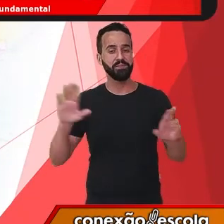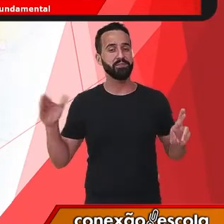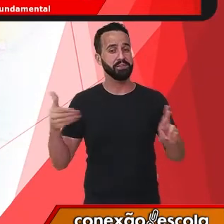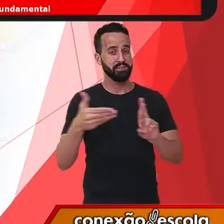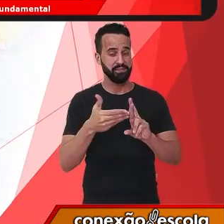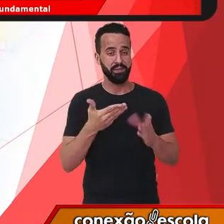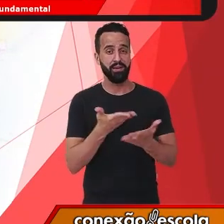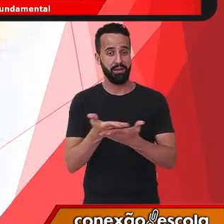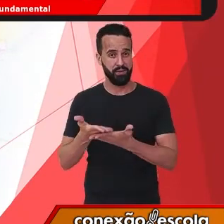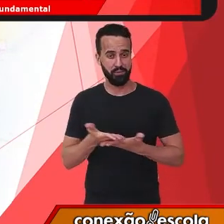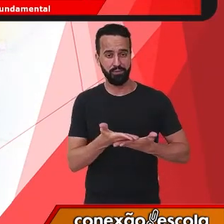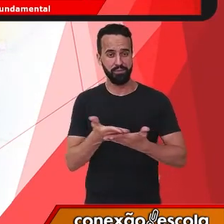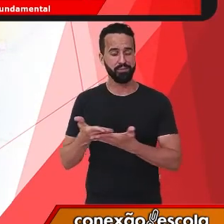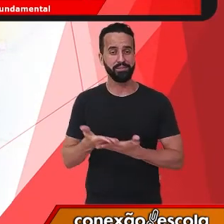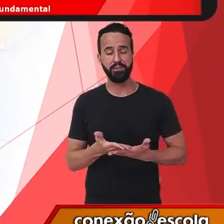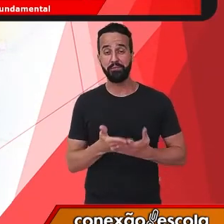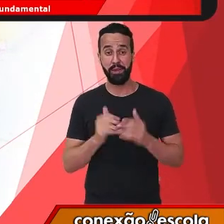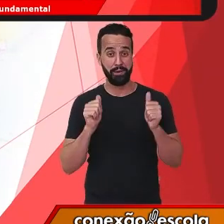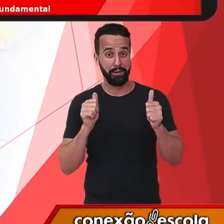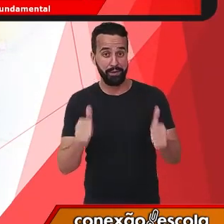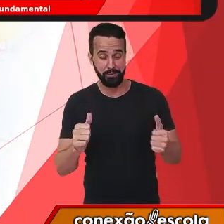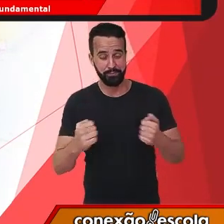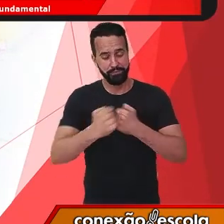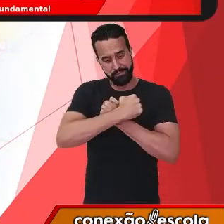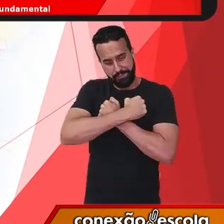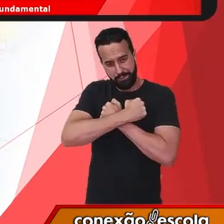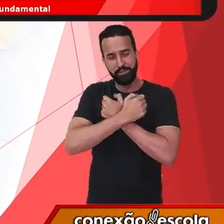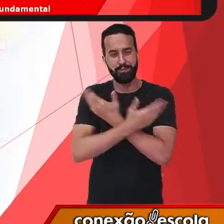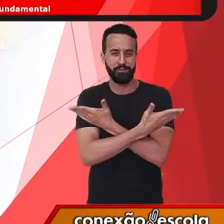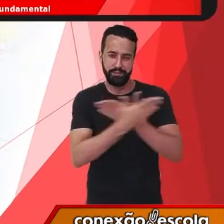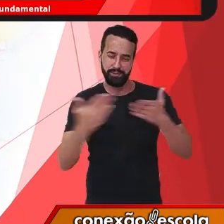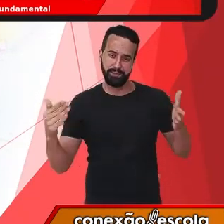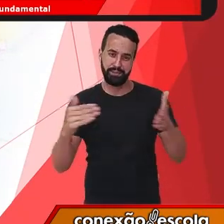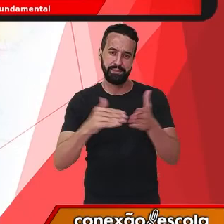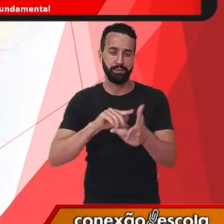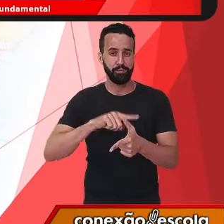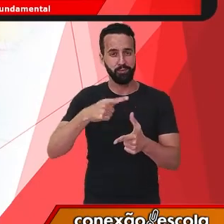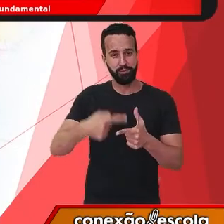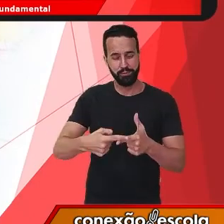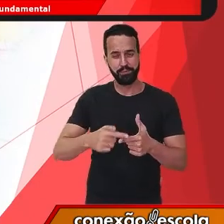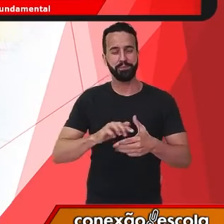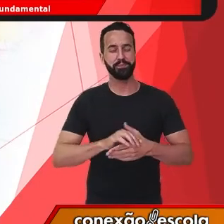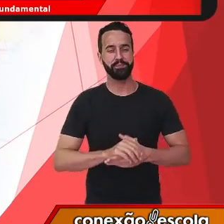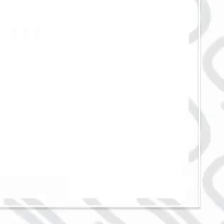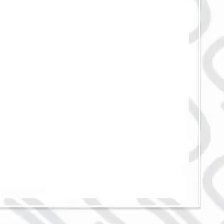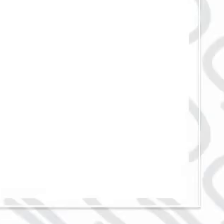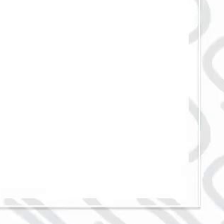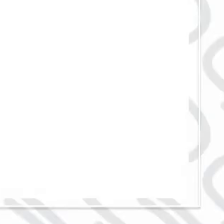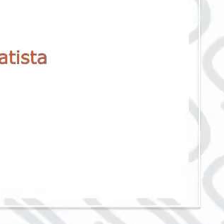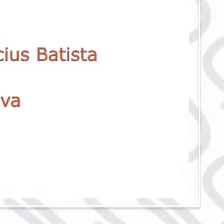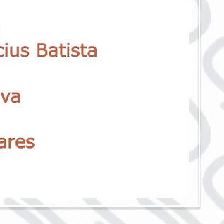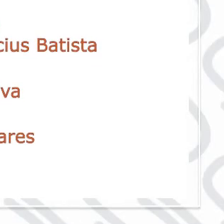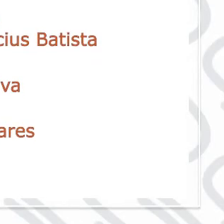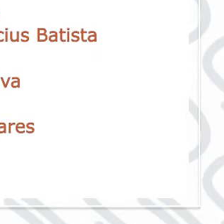referências da aula de hoje valeu de mais forte abraço e até a próxima meus bons